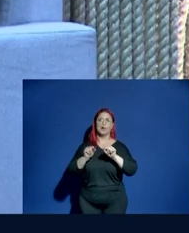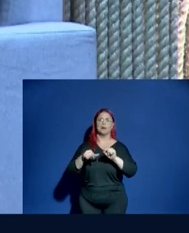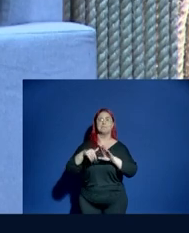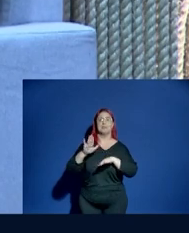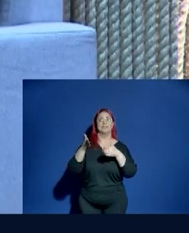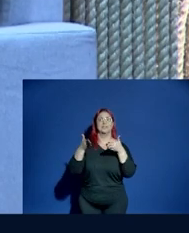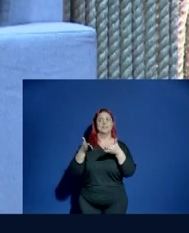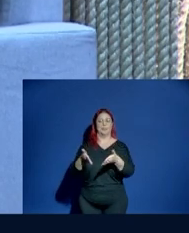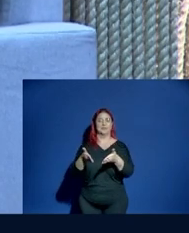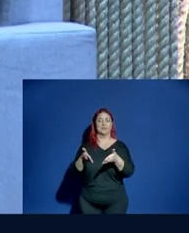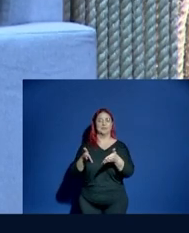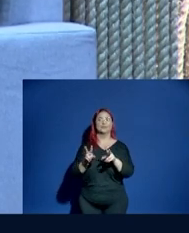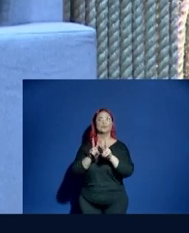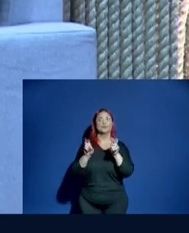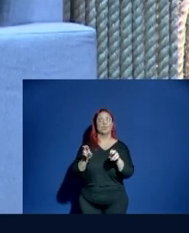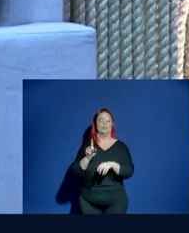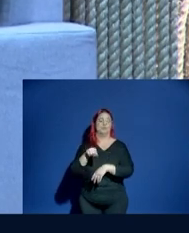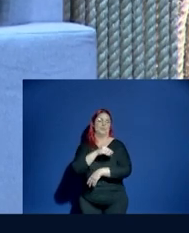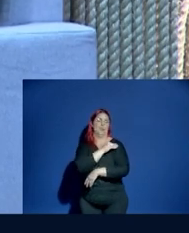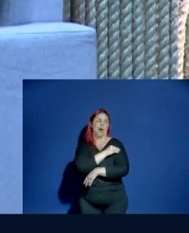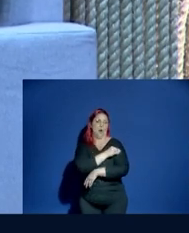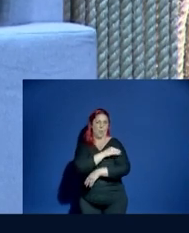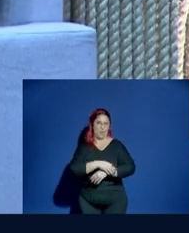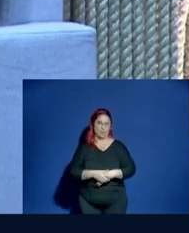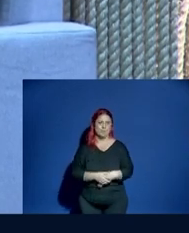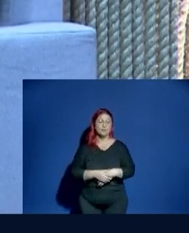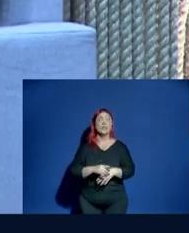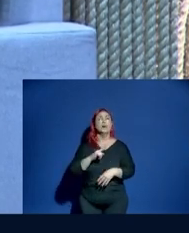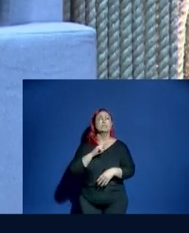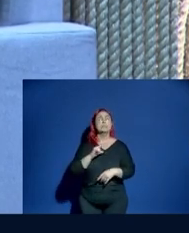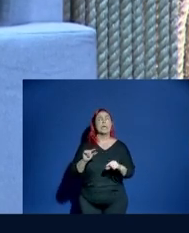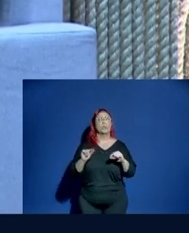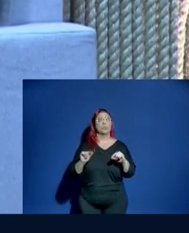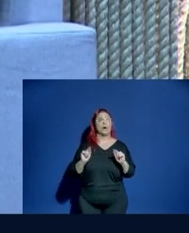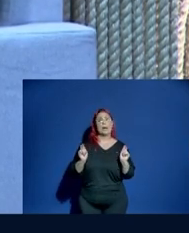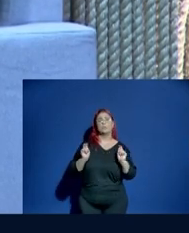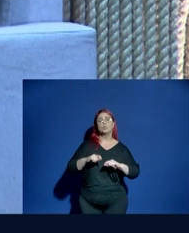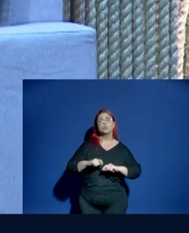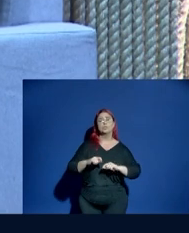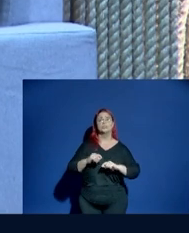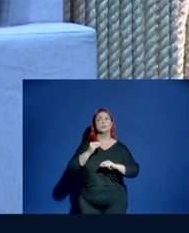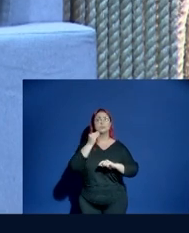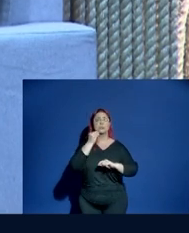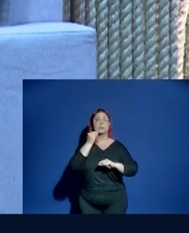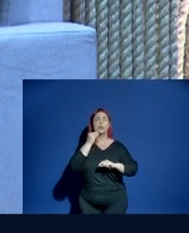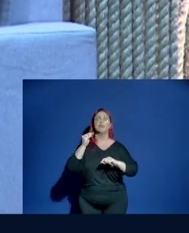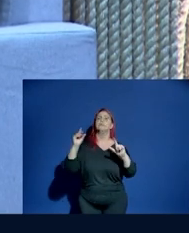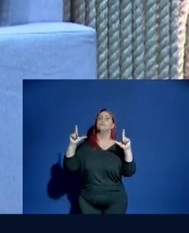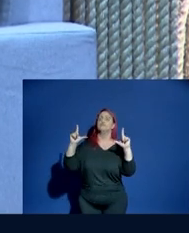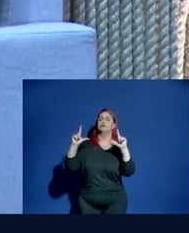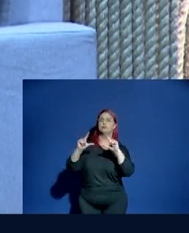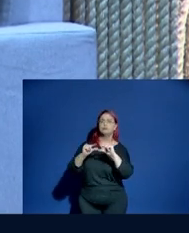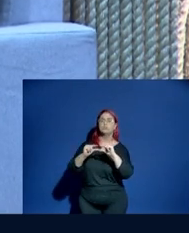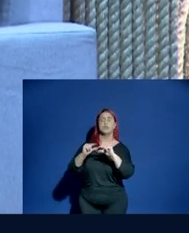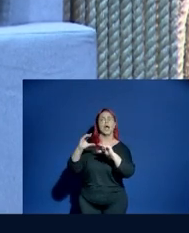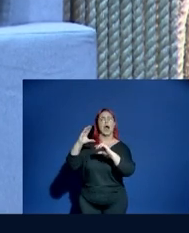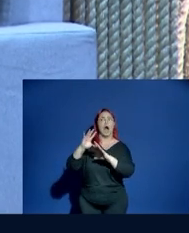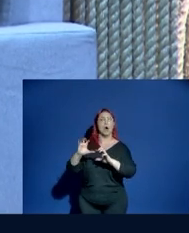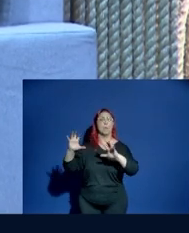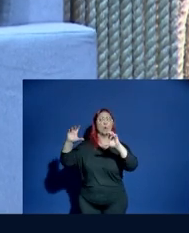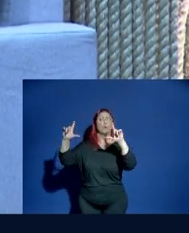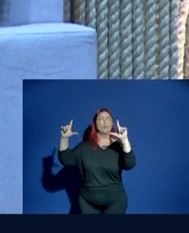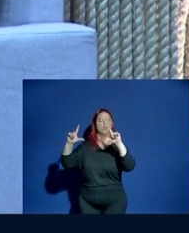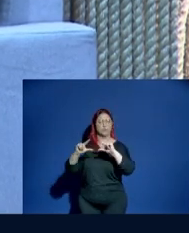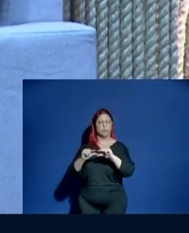o nosso caso do etanol a gente tem uma estimativa que é possível reduzir as emissões de carbono do nosso